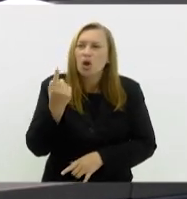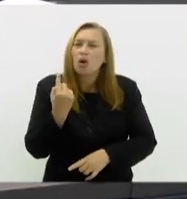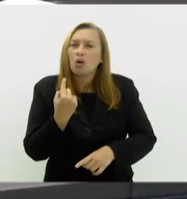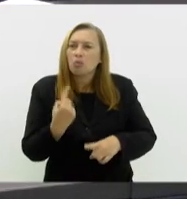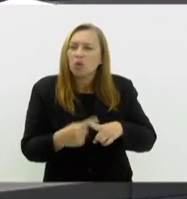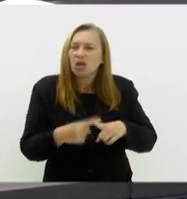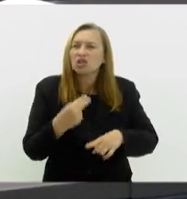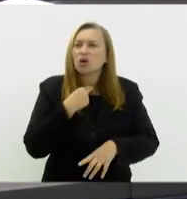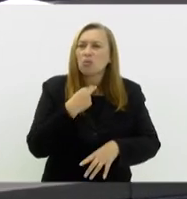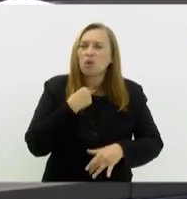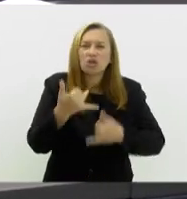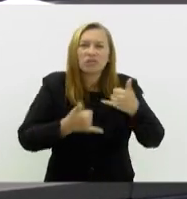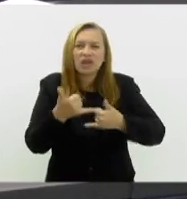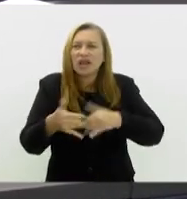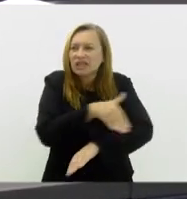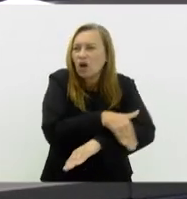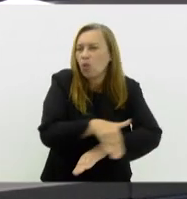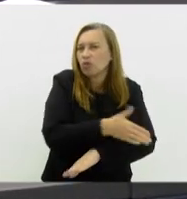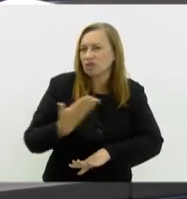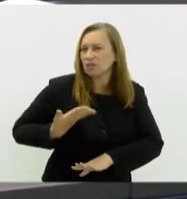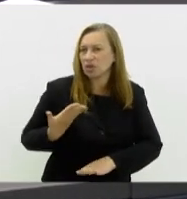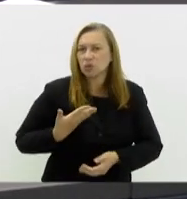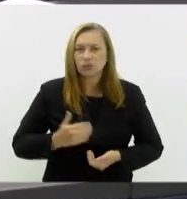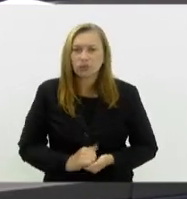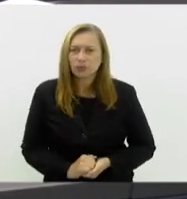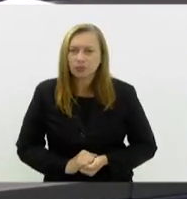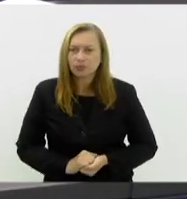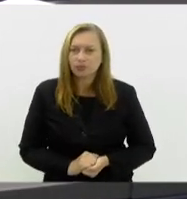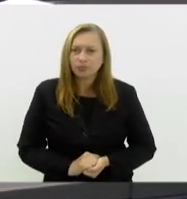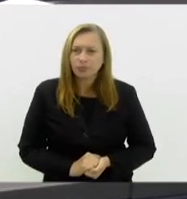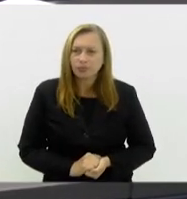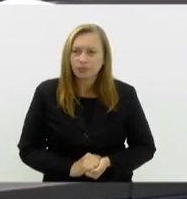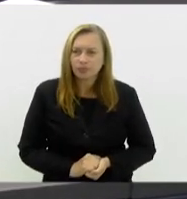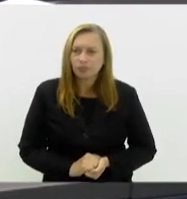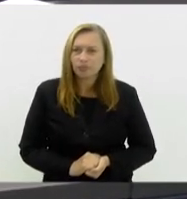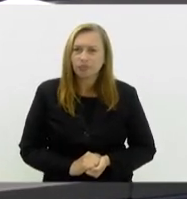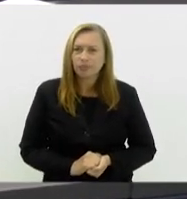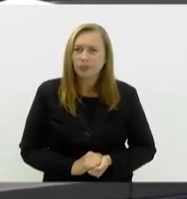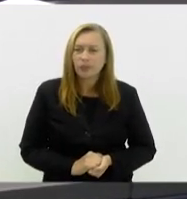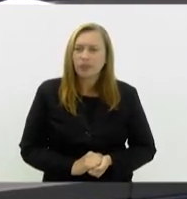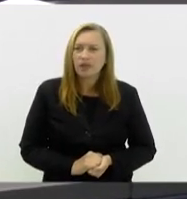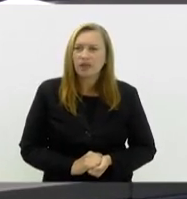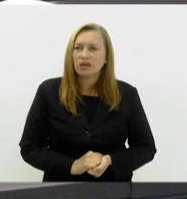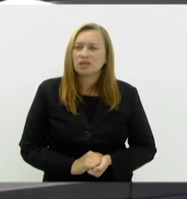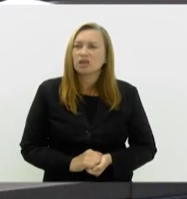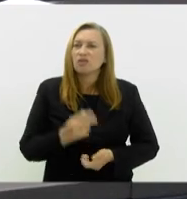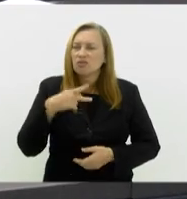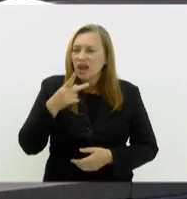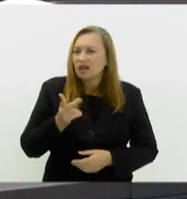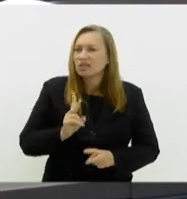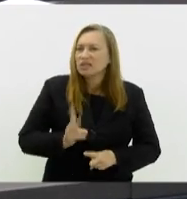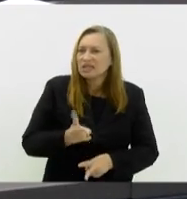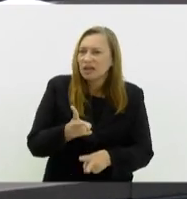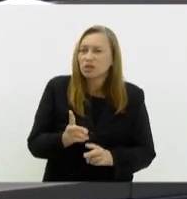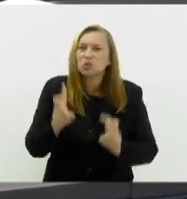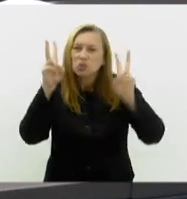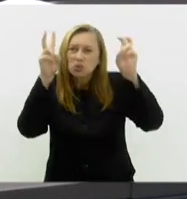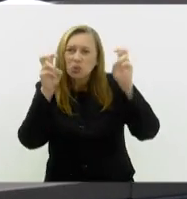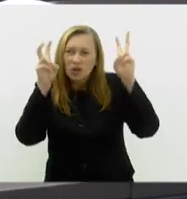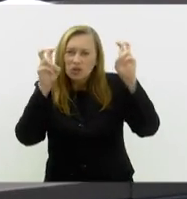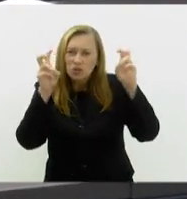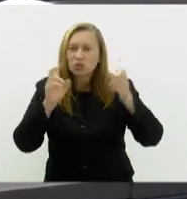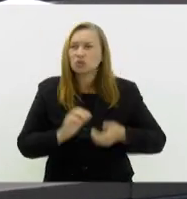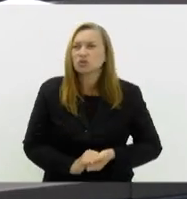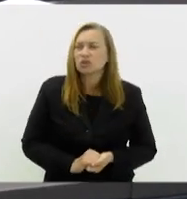brincar na rua com seus Coleguinhas Eu tenho batido muito nessa tecla da questão do tráfico